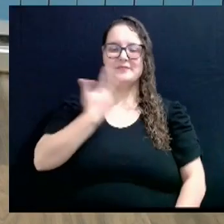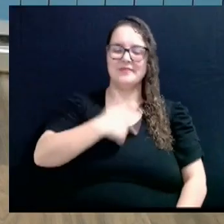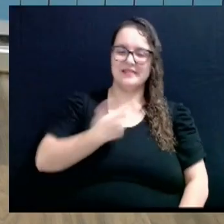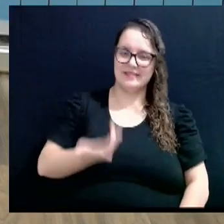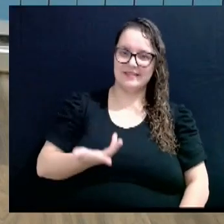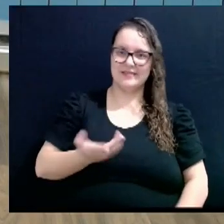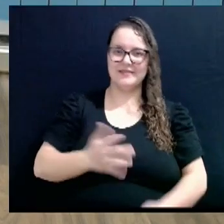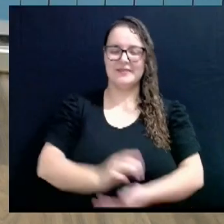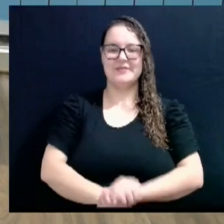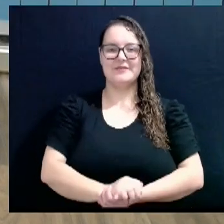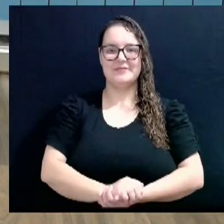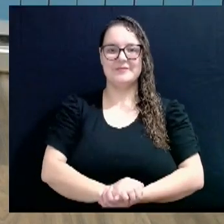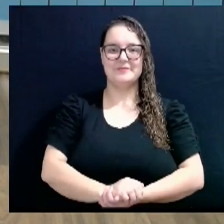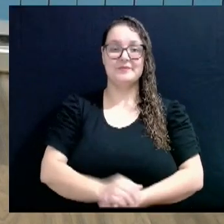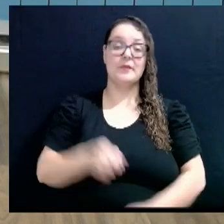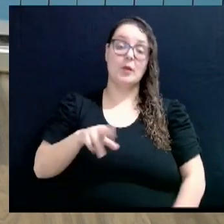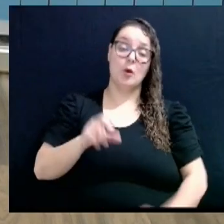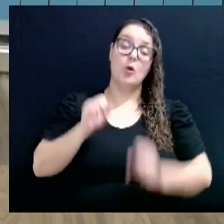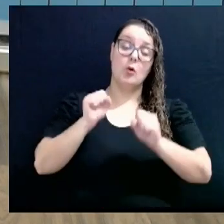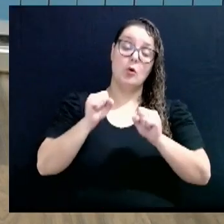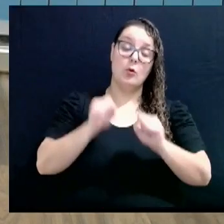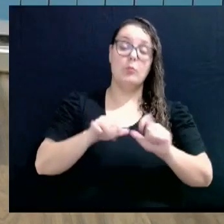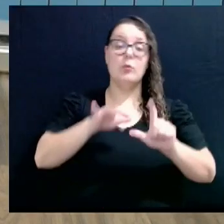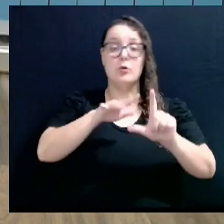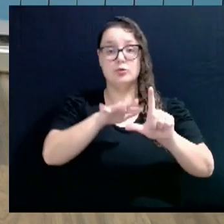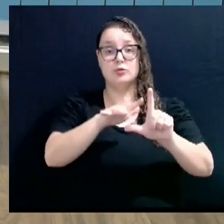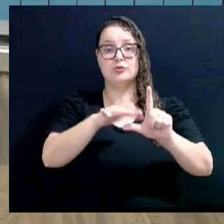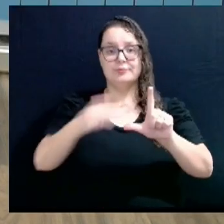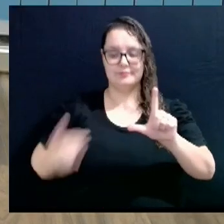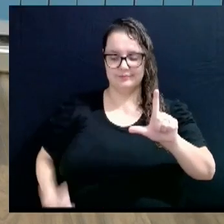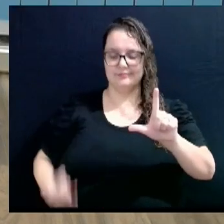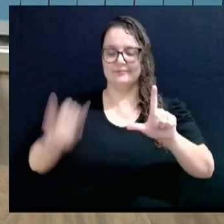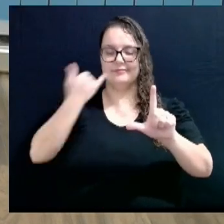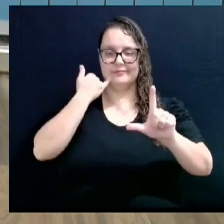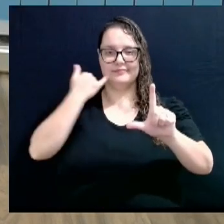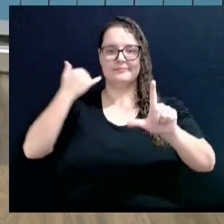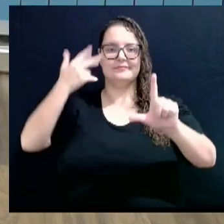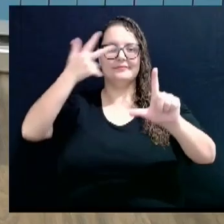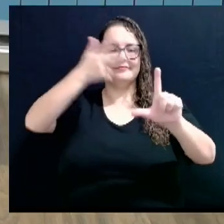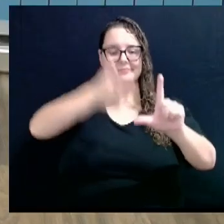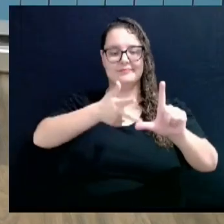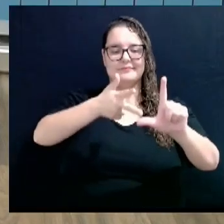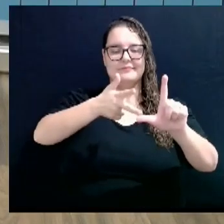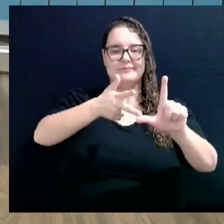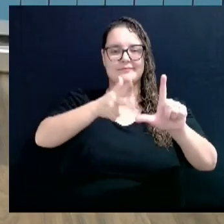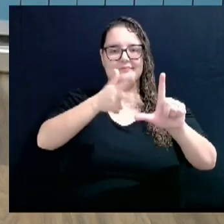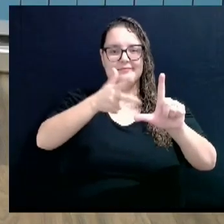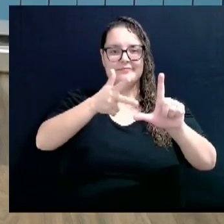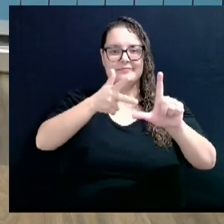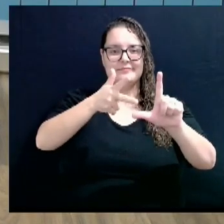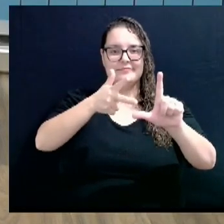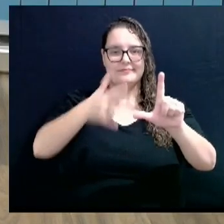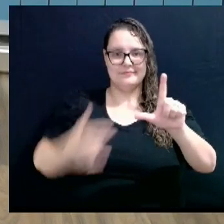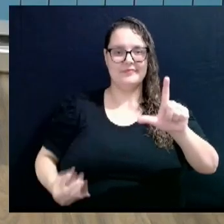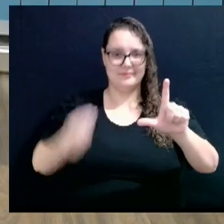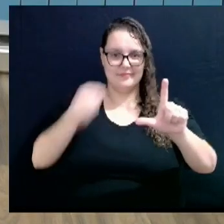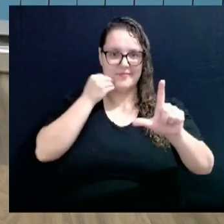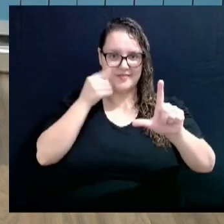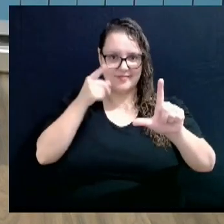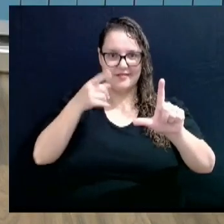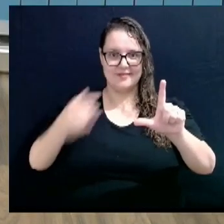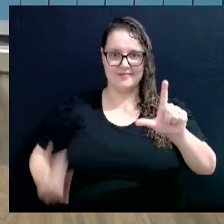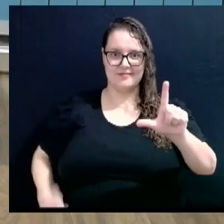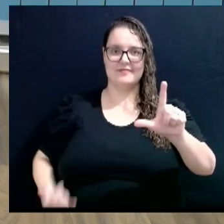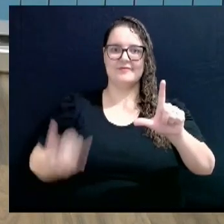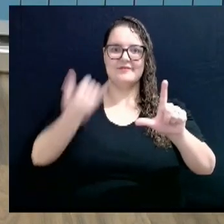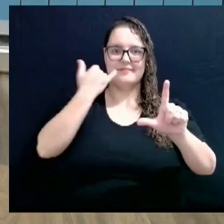978293776, ou você tem a opção de enviar esta mensagem pelo nosso QR Code. Está com o seu celular aí perto? Já faça o teste